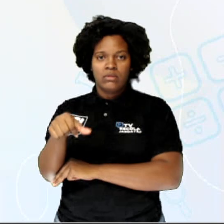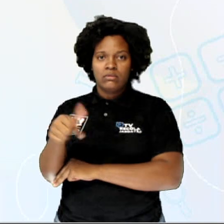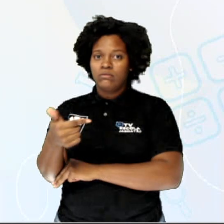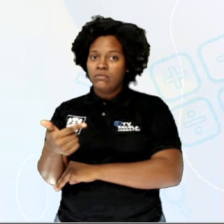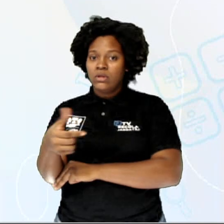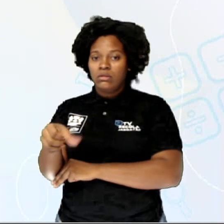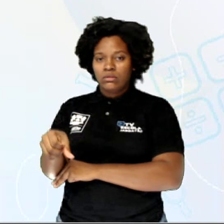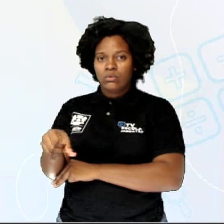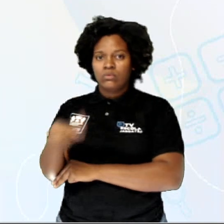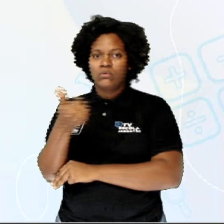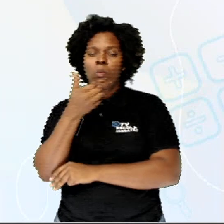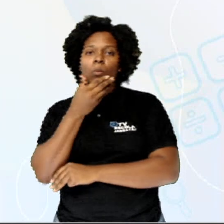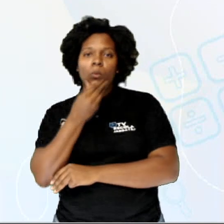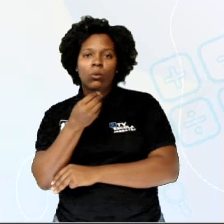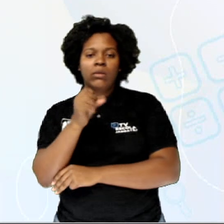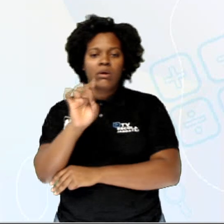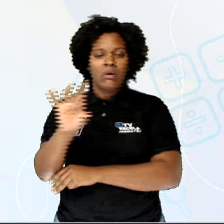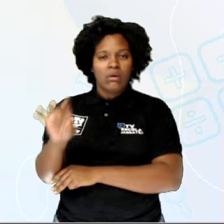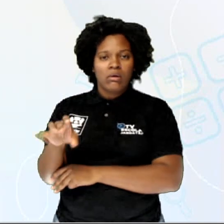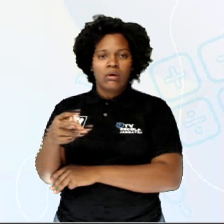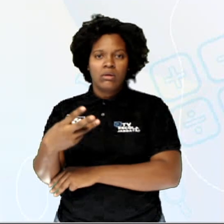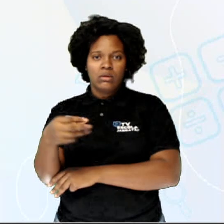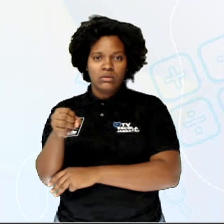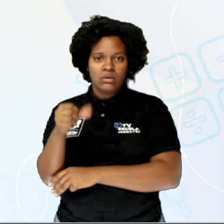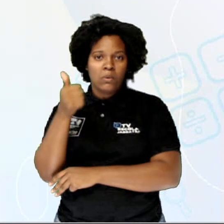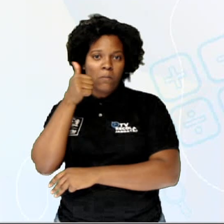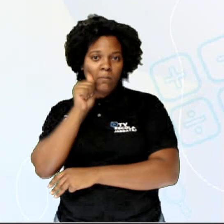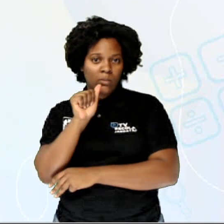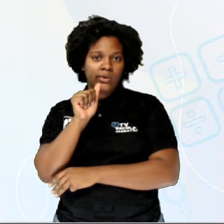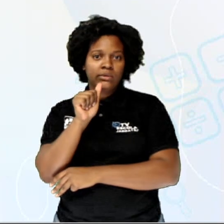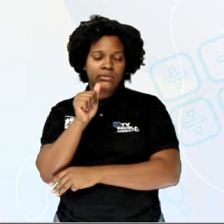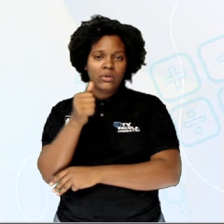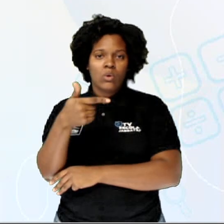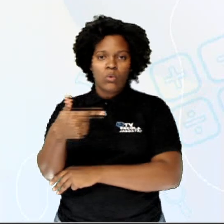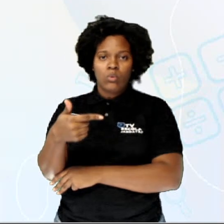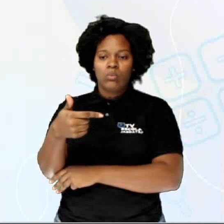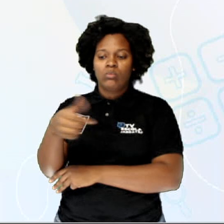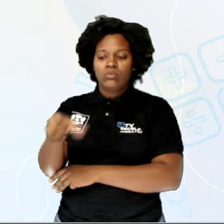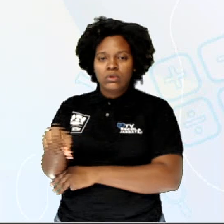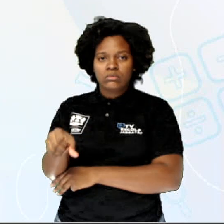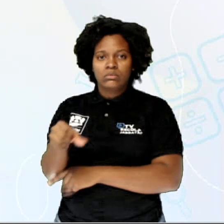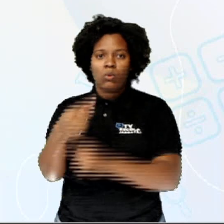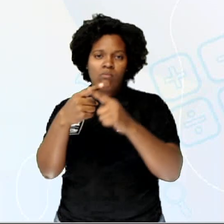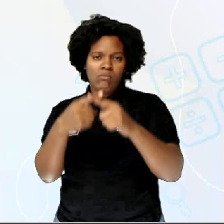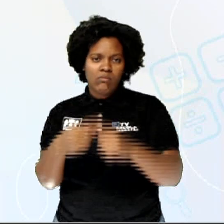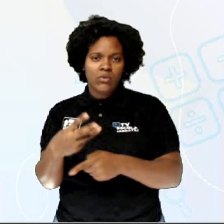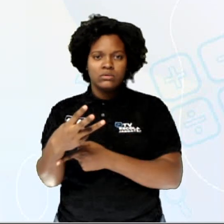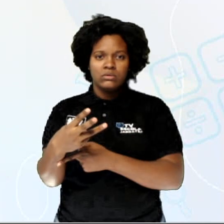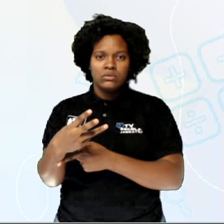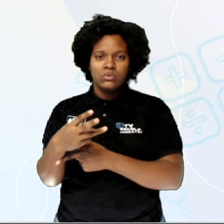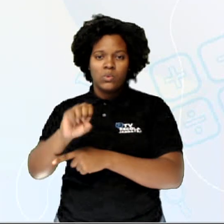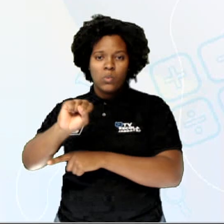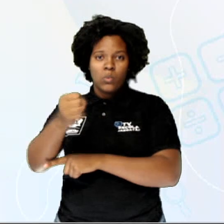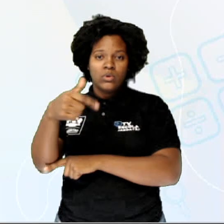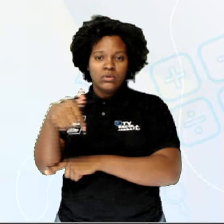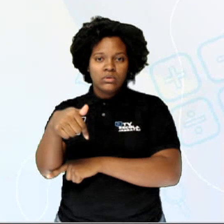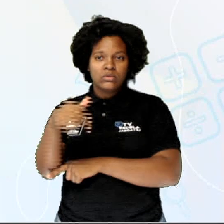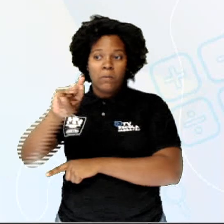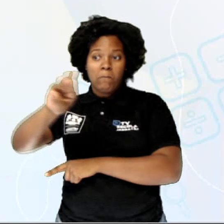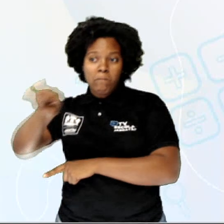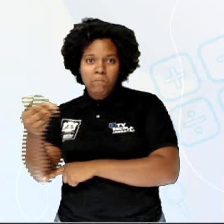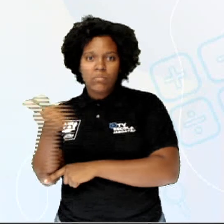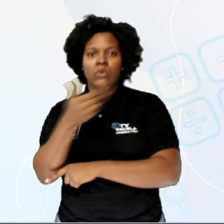habitantes, qual o número de homens e de mulheres no referido ano? Então, vê bem, como eu tenho 29 homens para cada 30 mulheres,